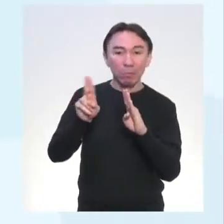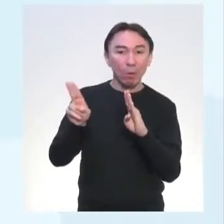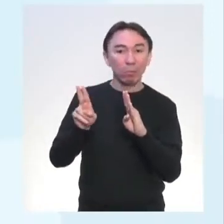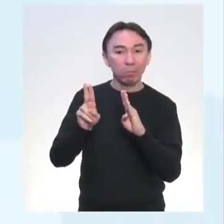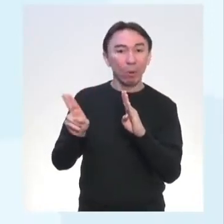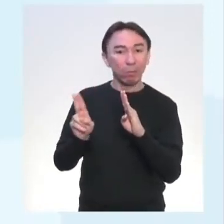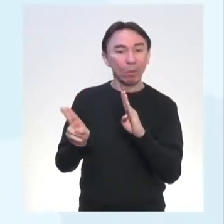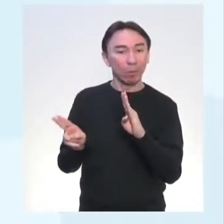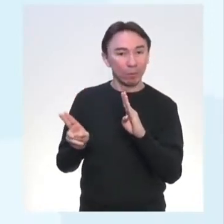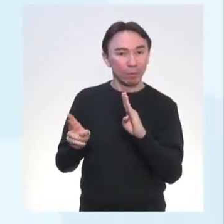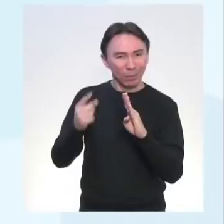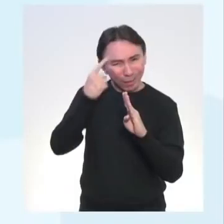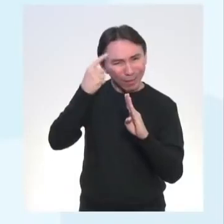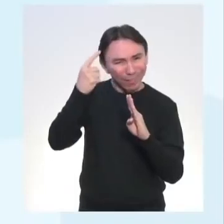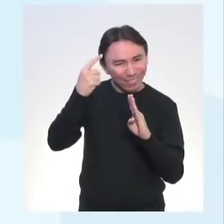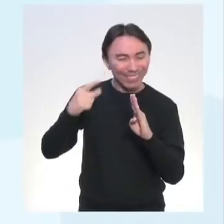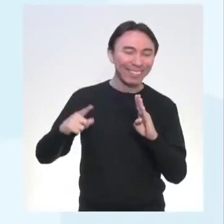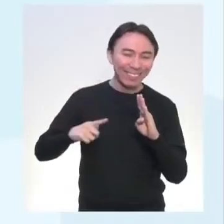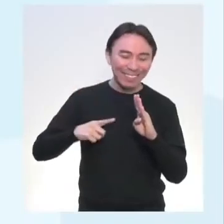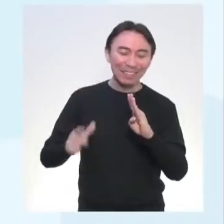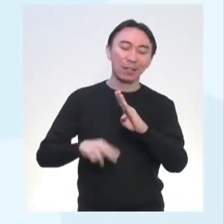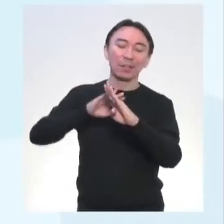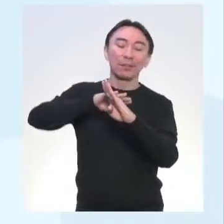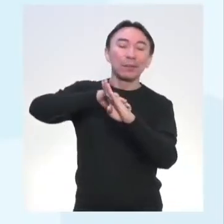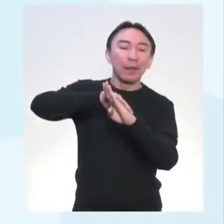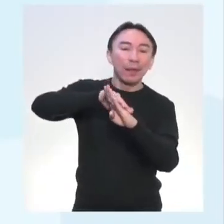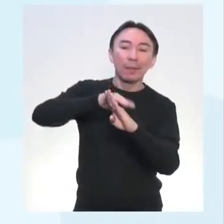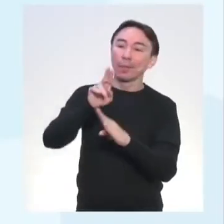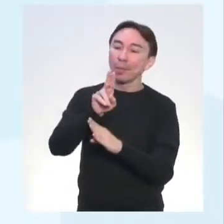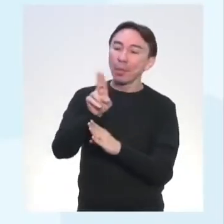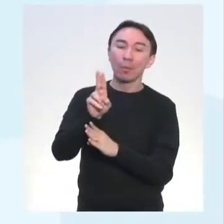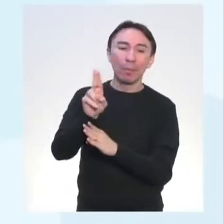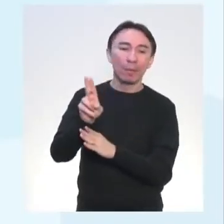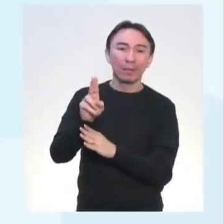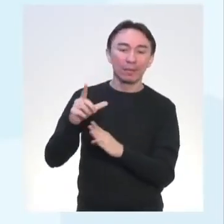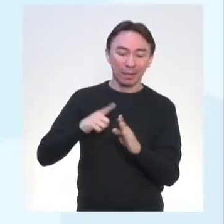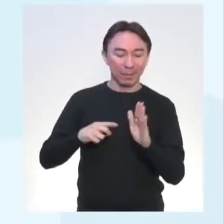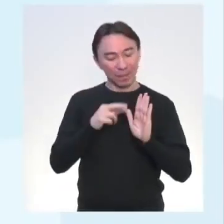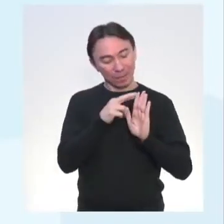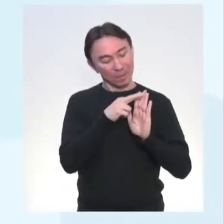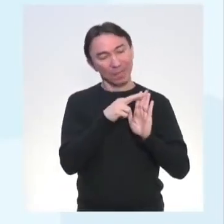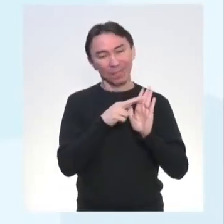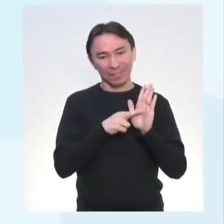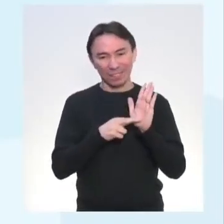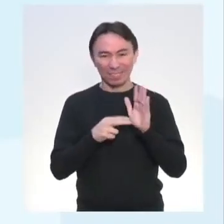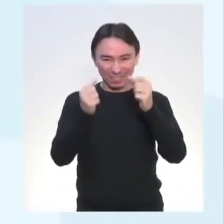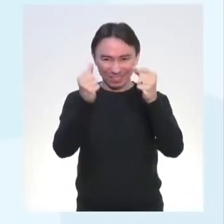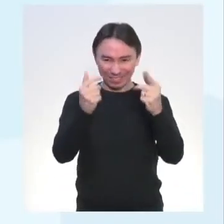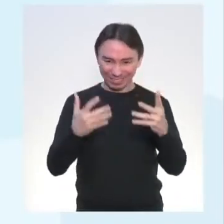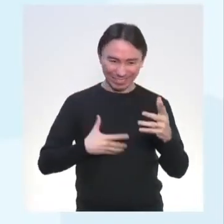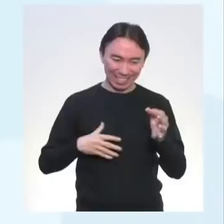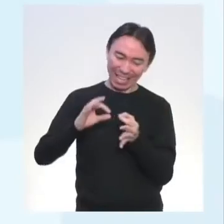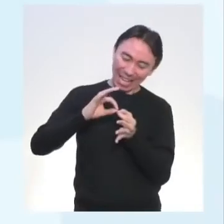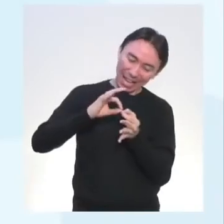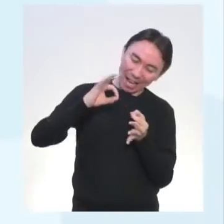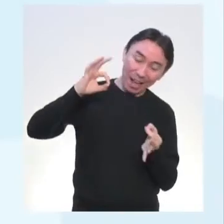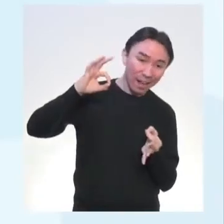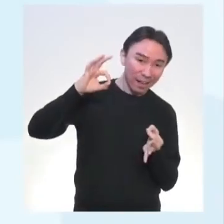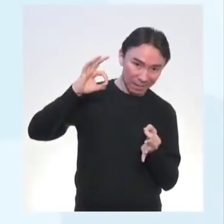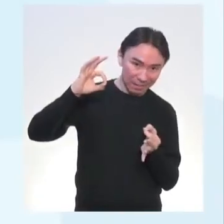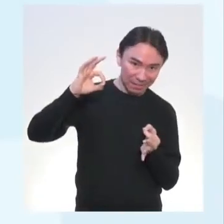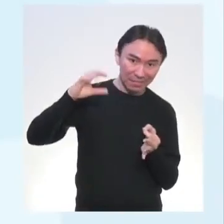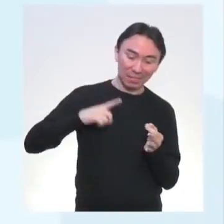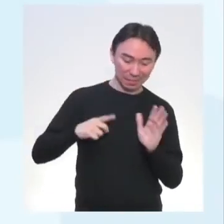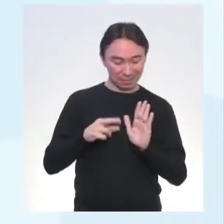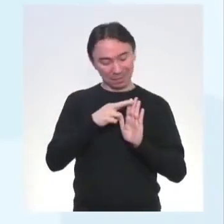para esses lados, a gente vai levar em consideração a regrinha que a gente falou a respeito dos segmentos de reta. Por quê? Porque